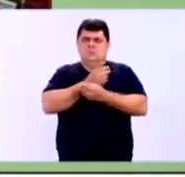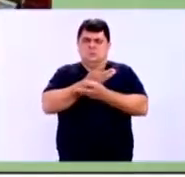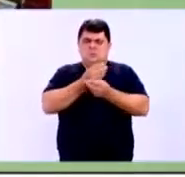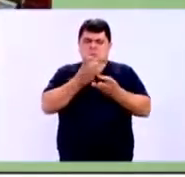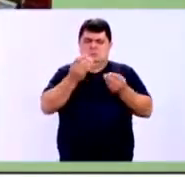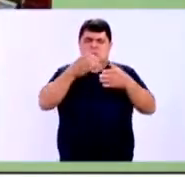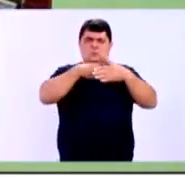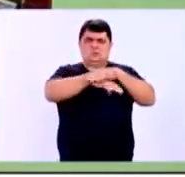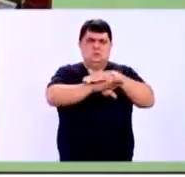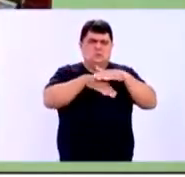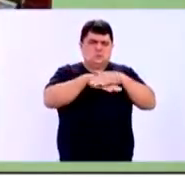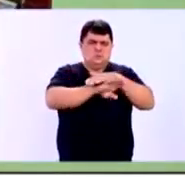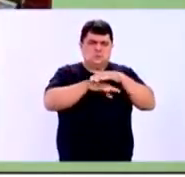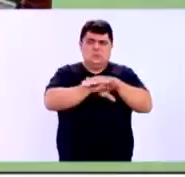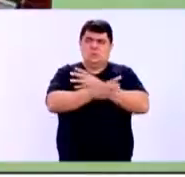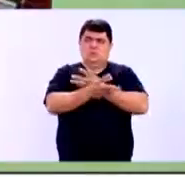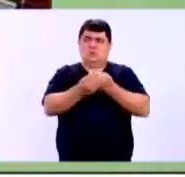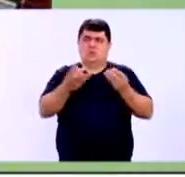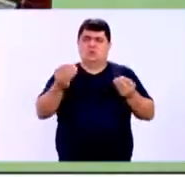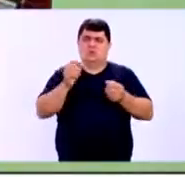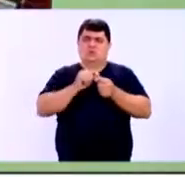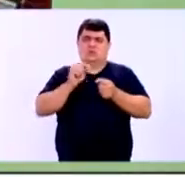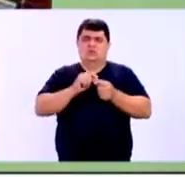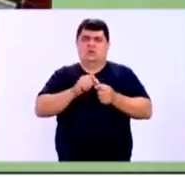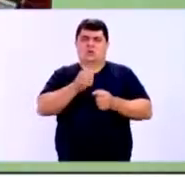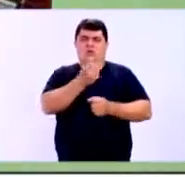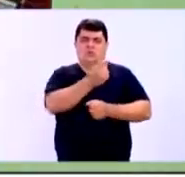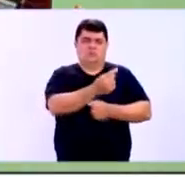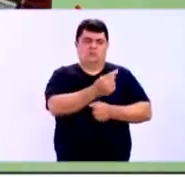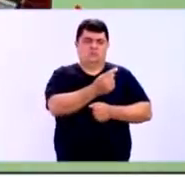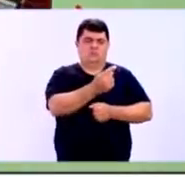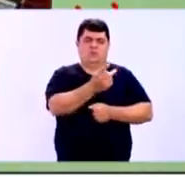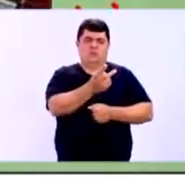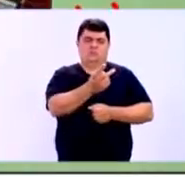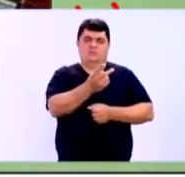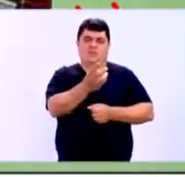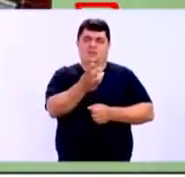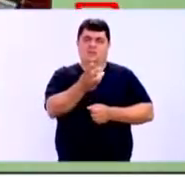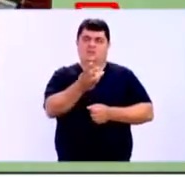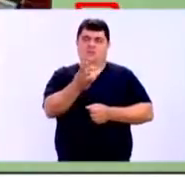estoque, fazer um inventário,